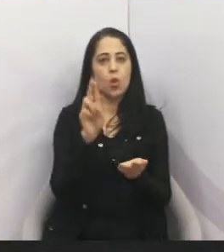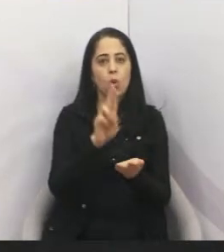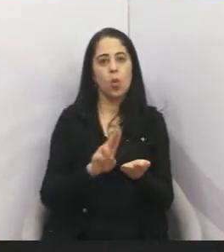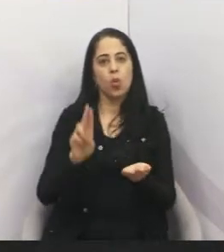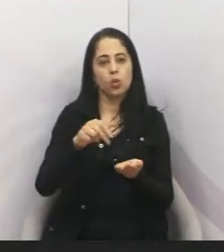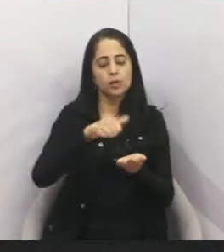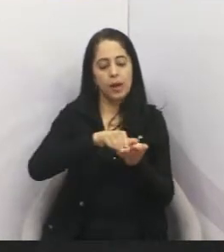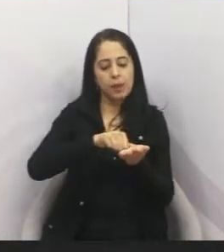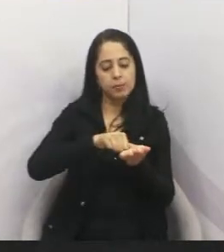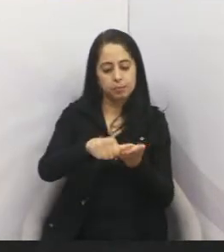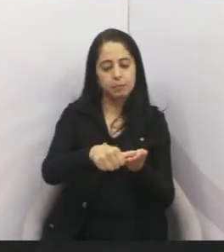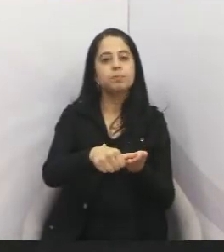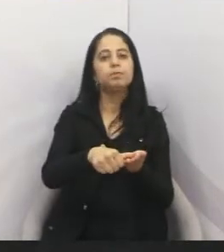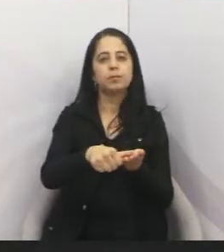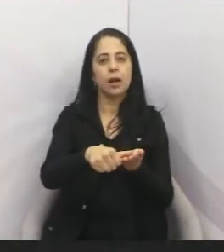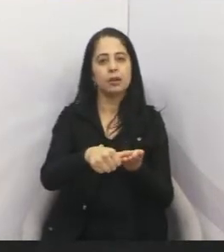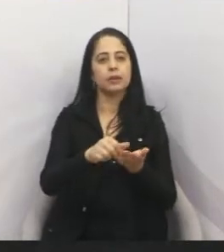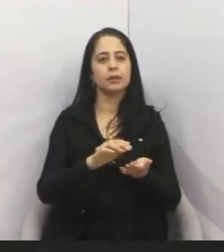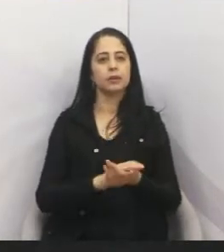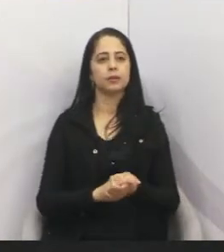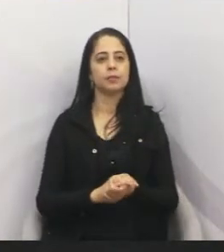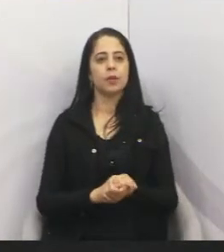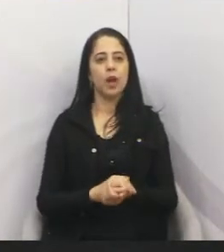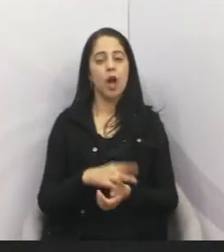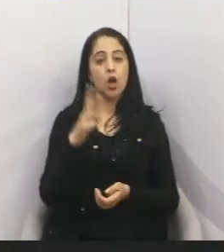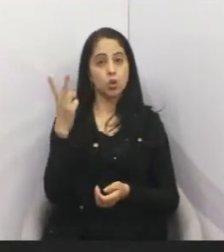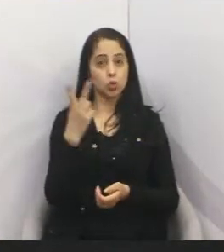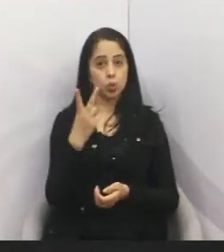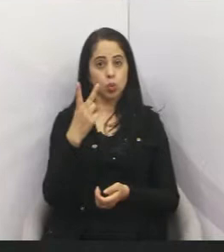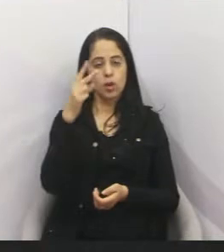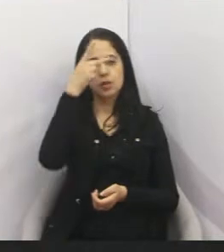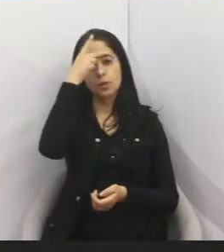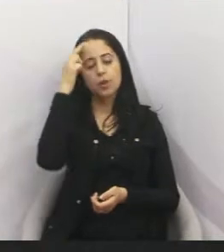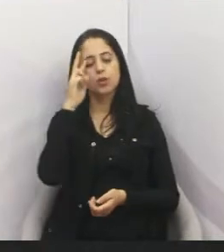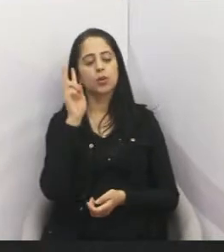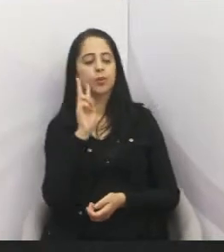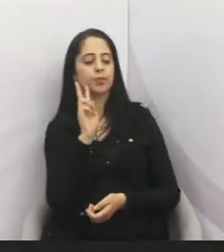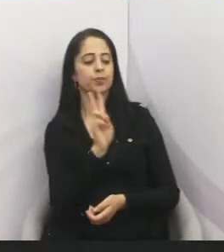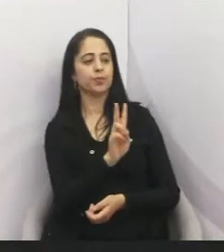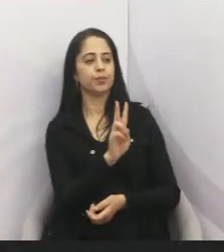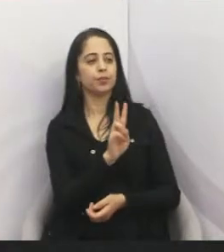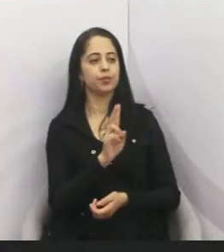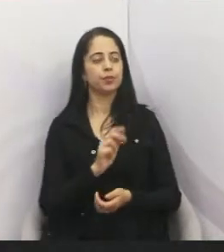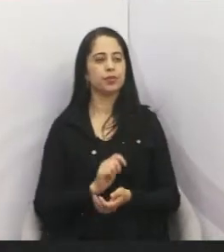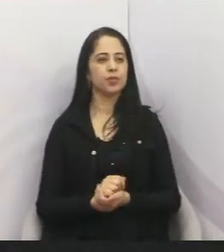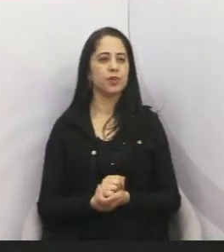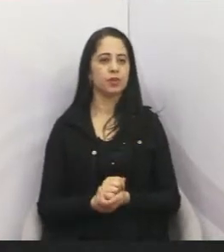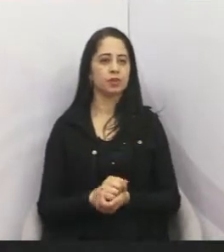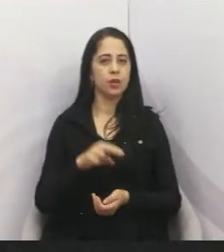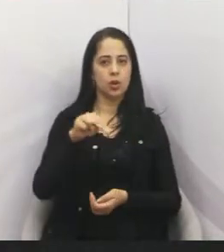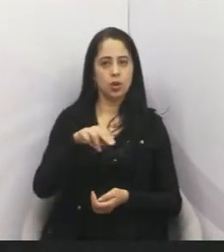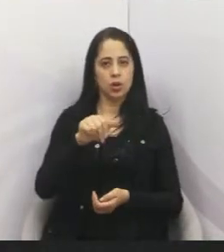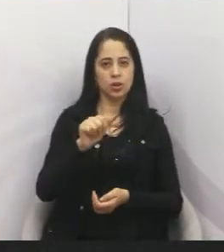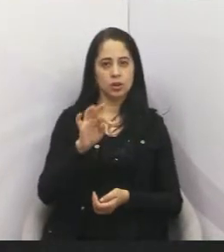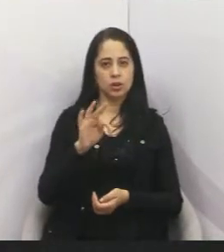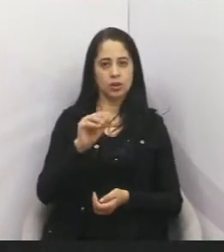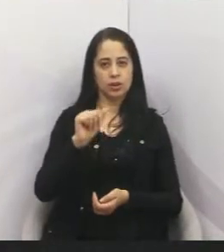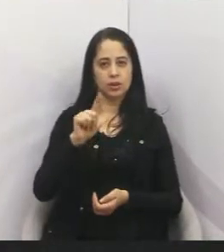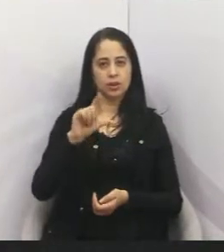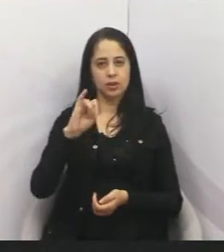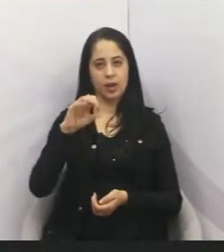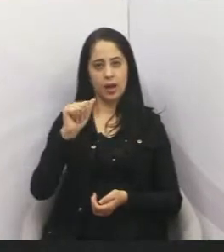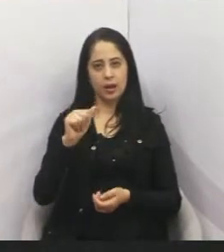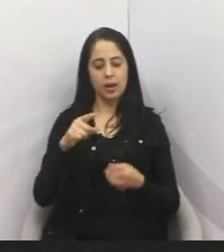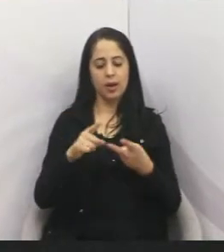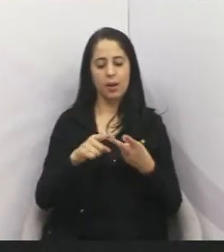mesa apuradora para seu fechamento, acompanhado por duas pessoas presentes, a seguir indicadas: Natália da Conceição e